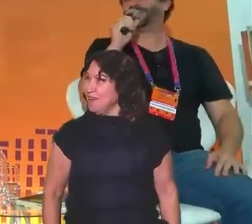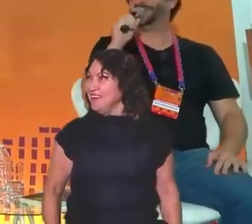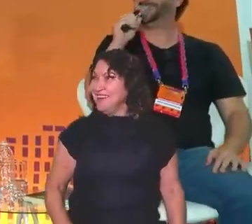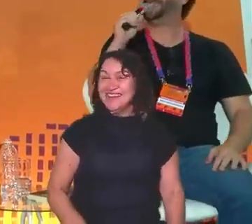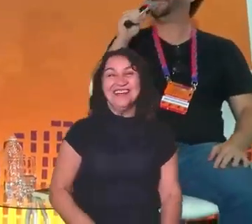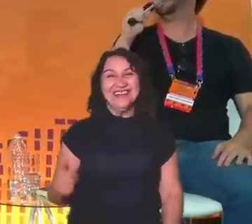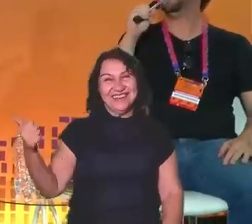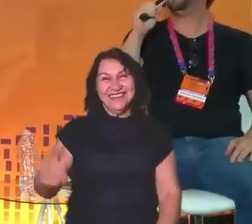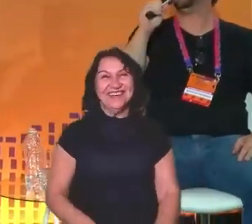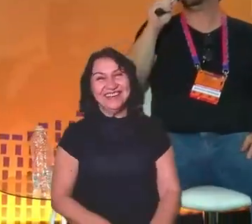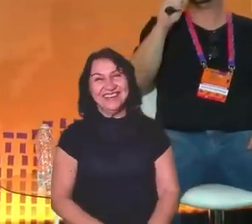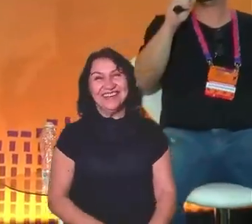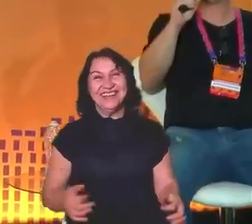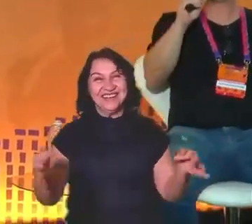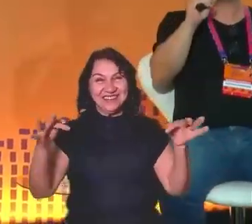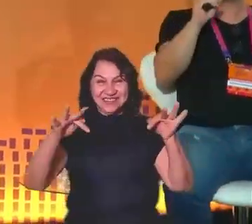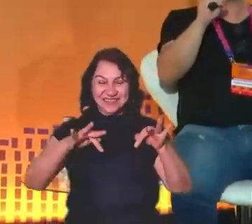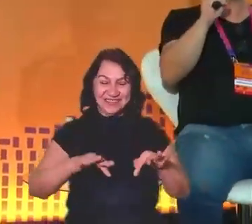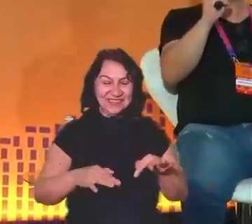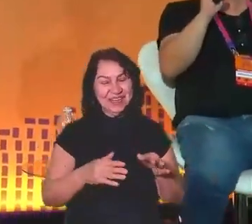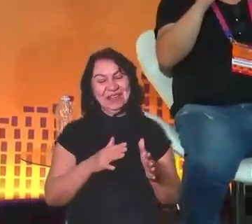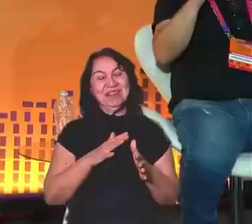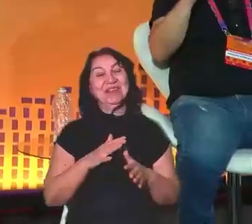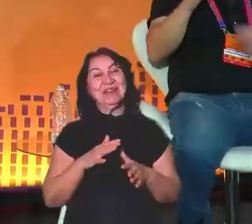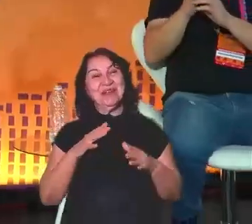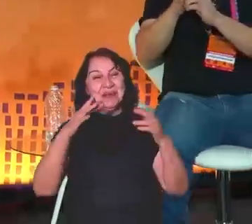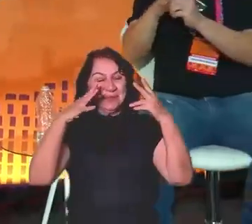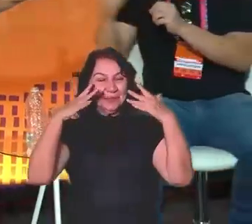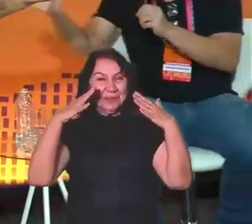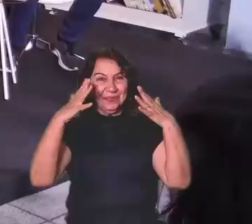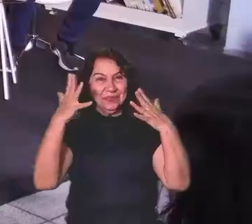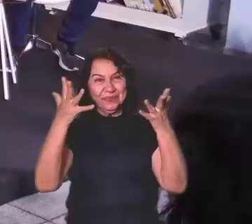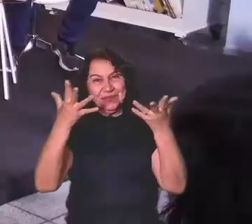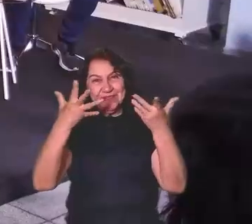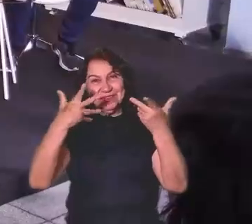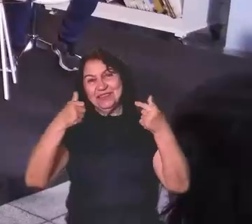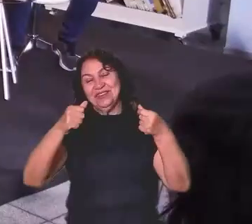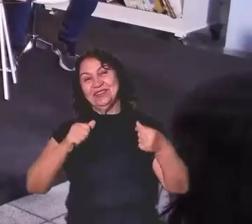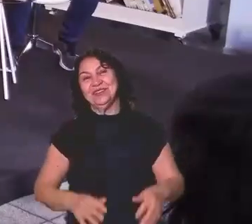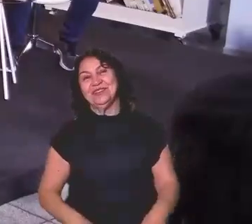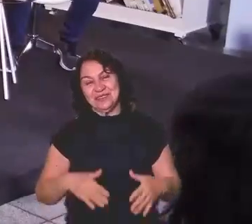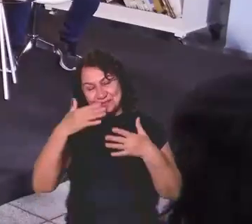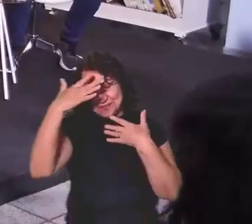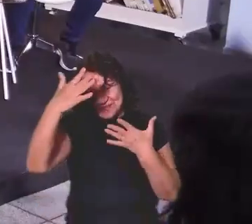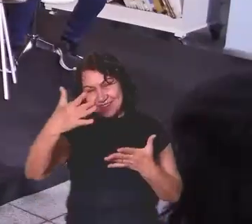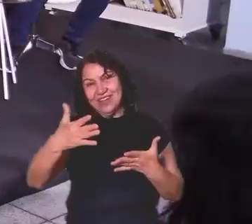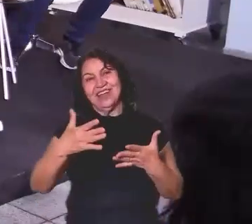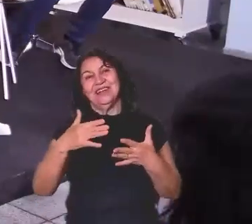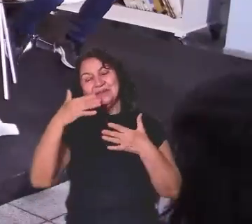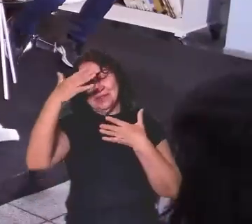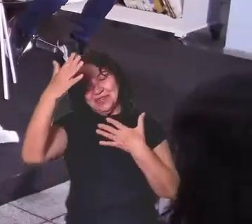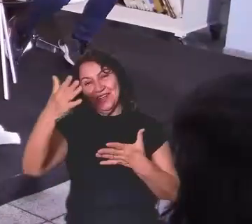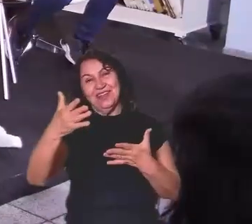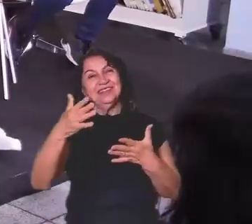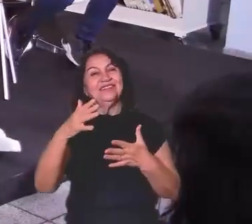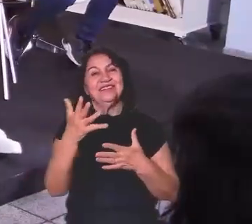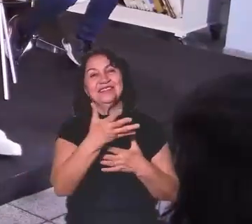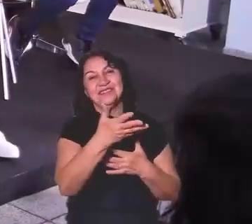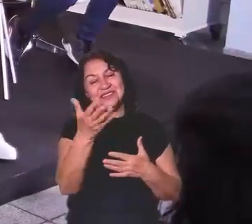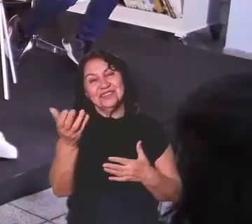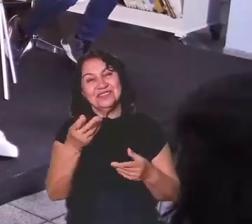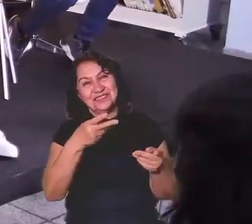Chegamos ao fim. Brilhante, maravilhoso. Maravilhoso. Obrigado. Obrigado, Pete. Obrigado, Thiago.